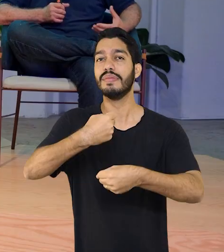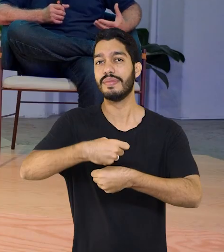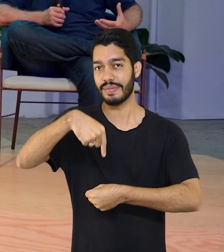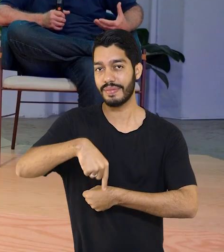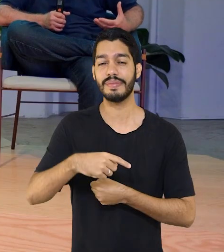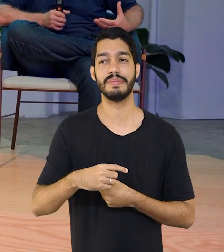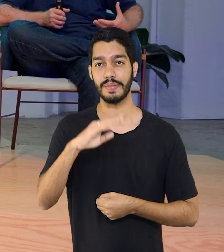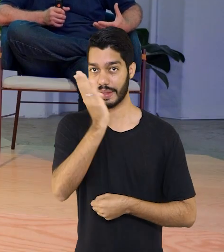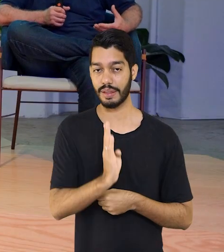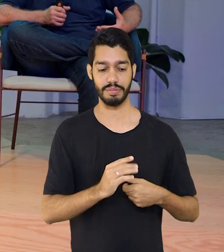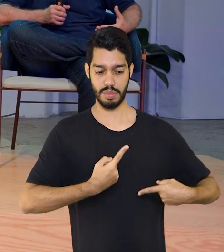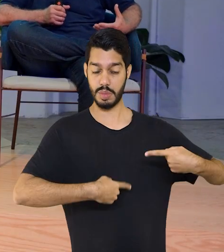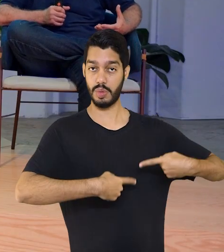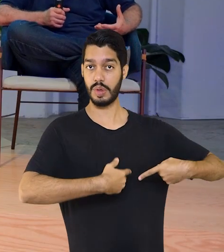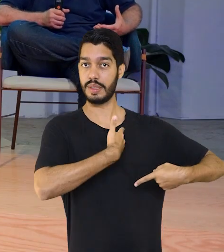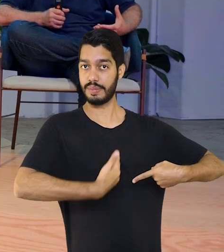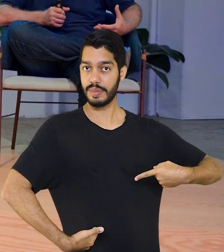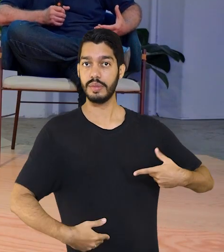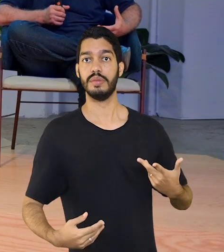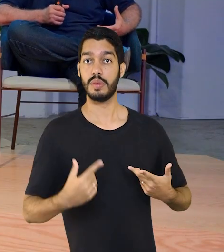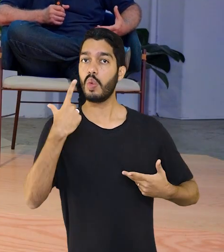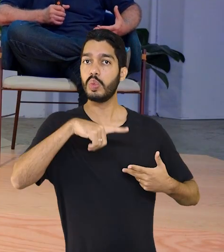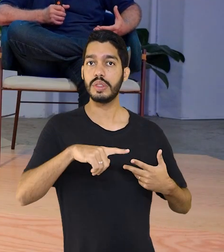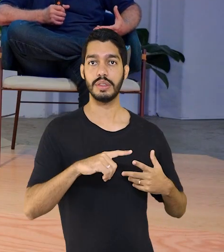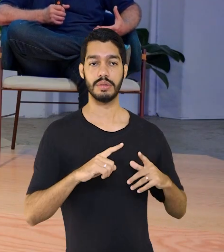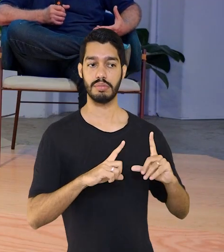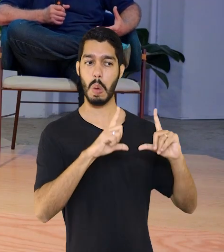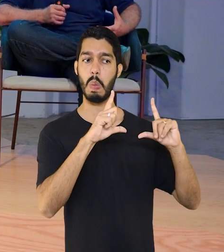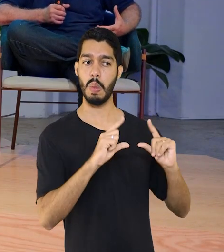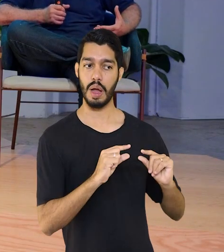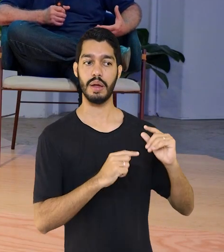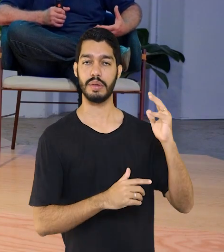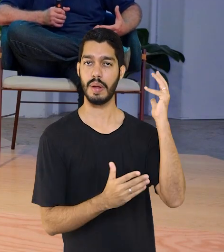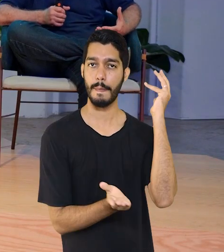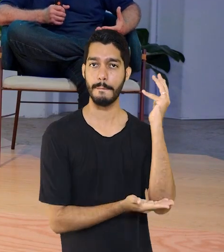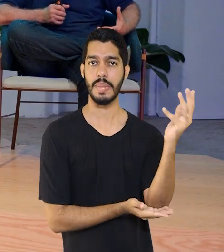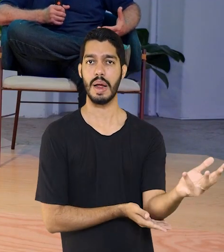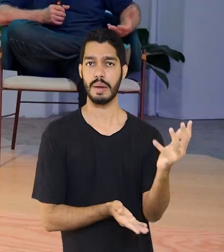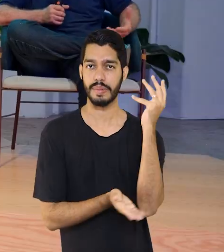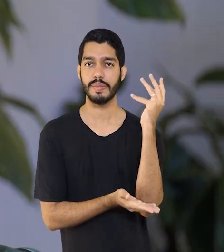Brasil, as políticas públicas, a ação de governo, conseguiu reduzir o desmatamento.